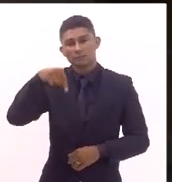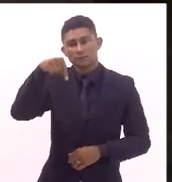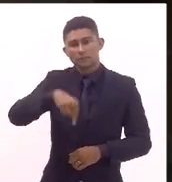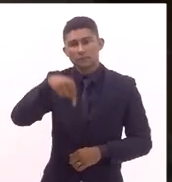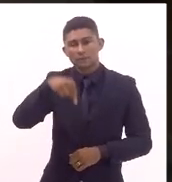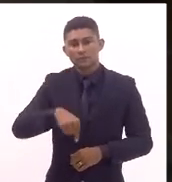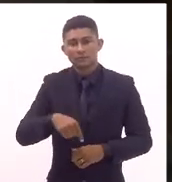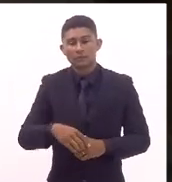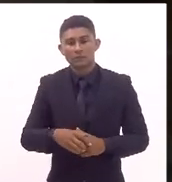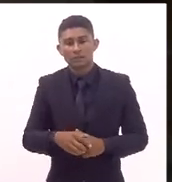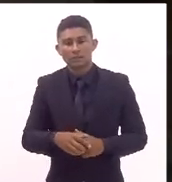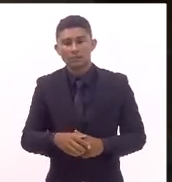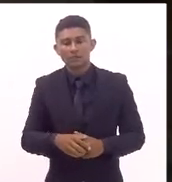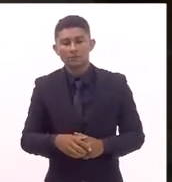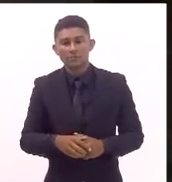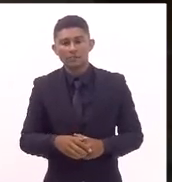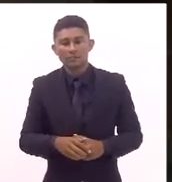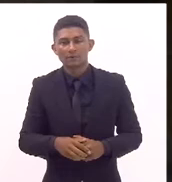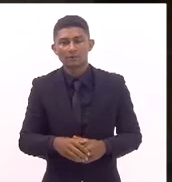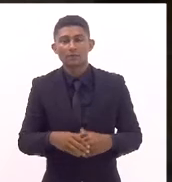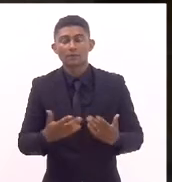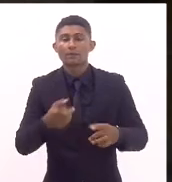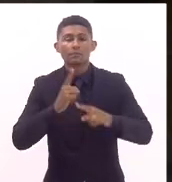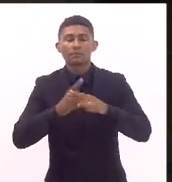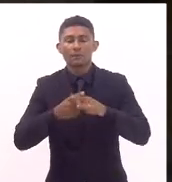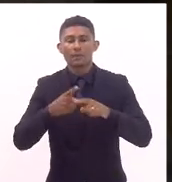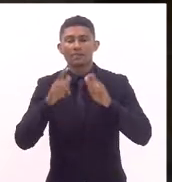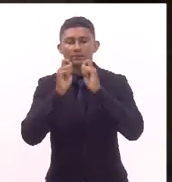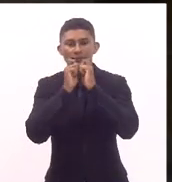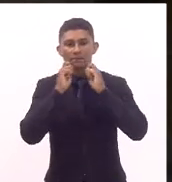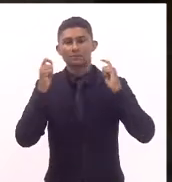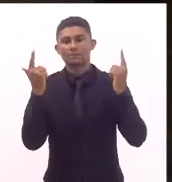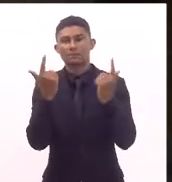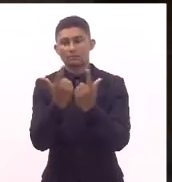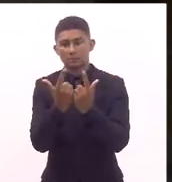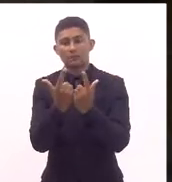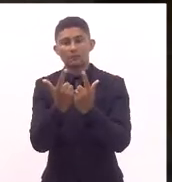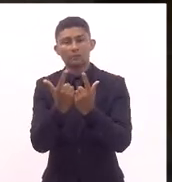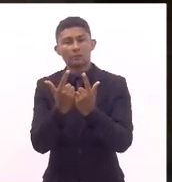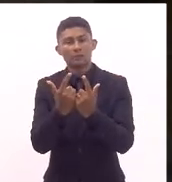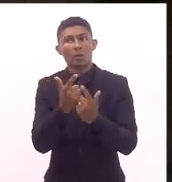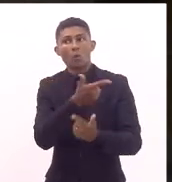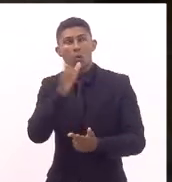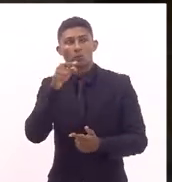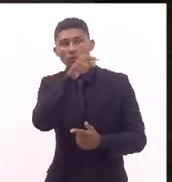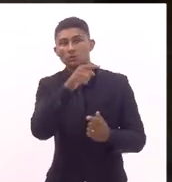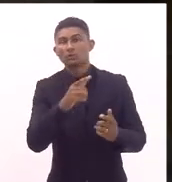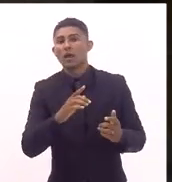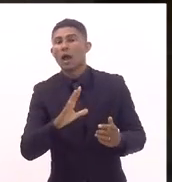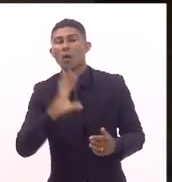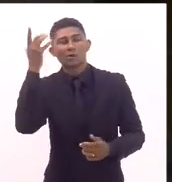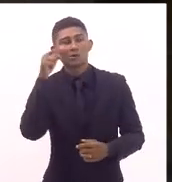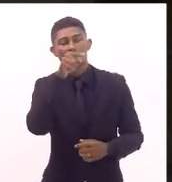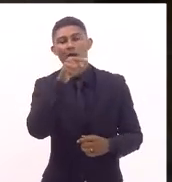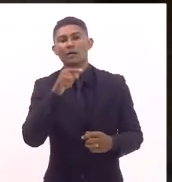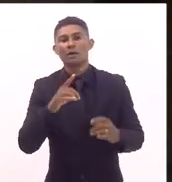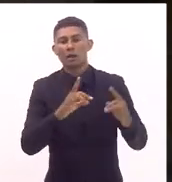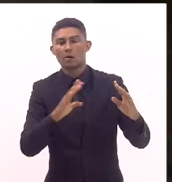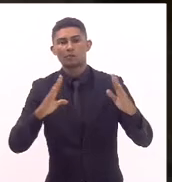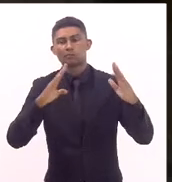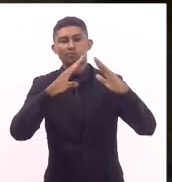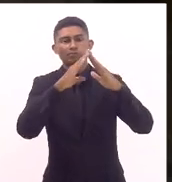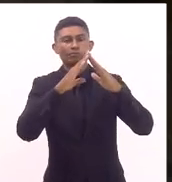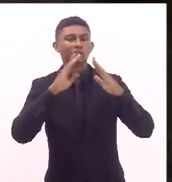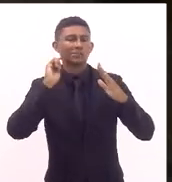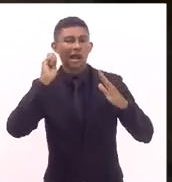espaço físico na outro do outro passo da alerj pode ser um problema comigo Quer segurança me